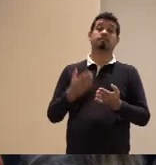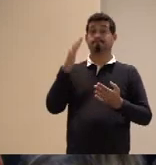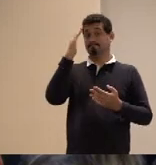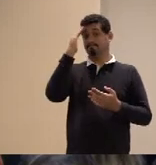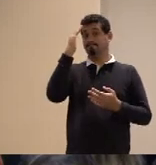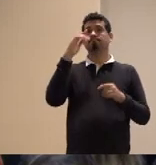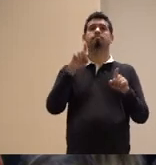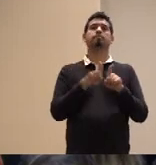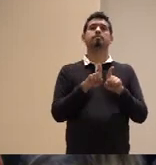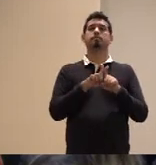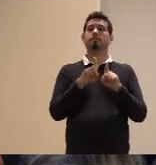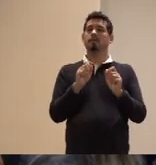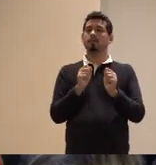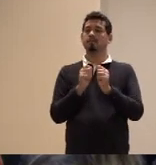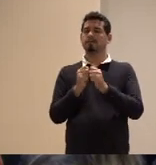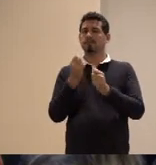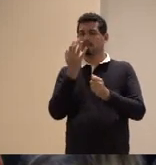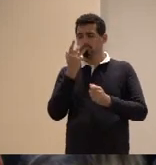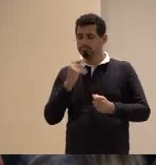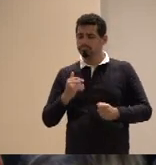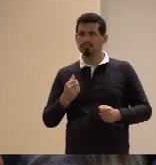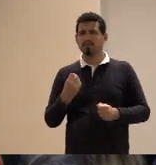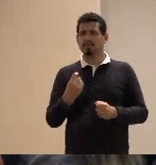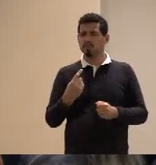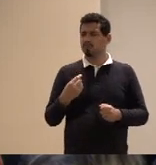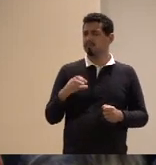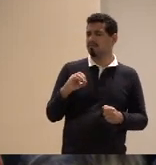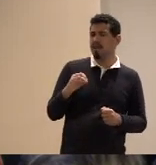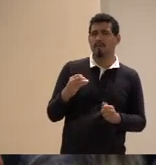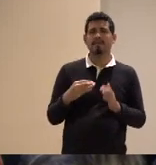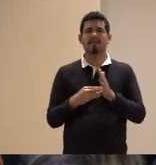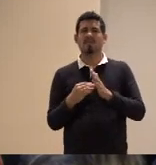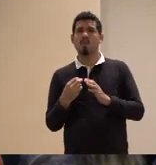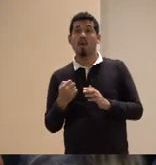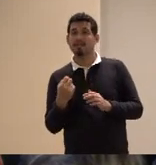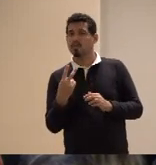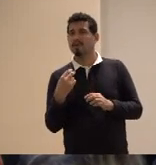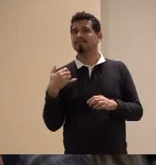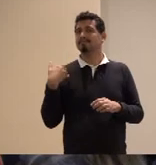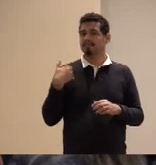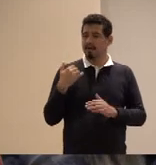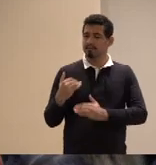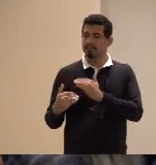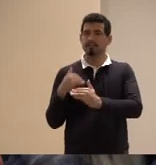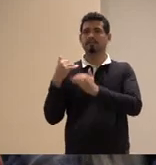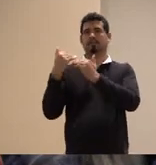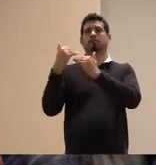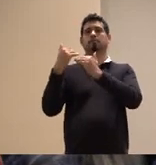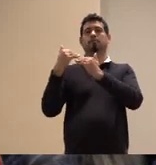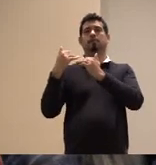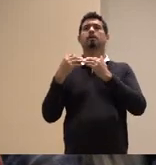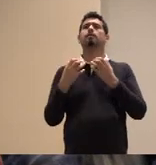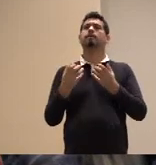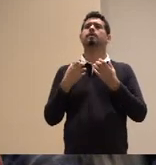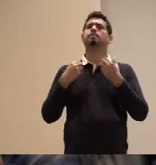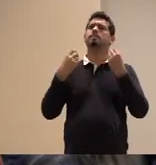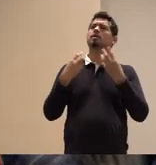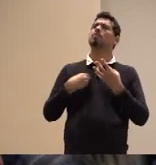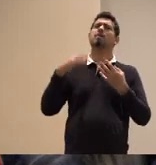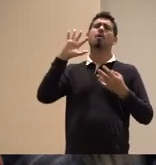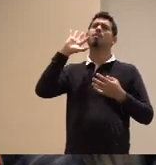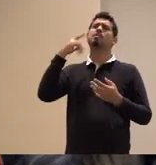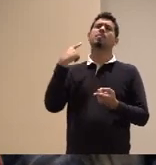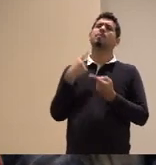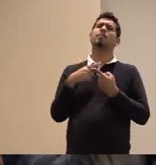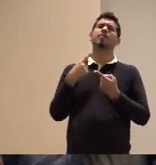aí o pacto da primeira infância nas crianças da primeira infância. Então, eu gostaria que você colocasse como se aconteceu e por